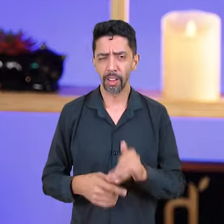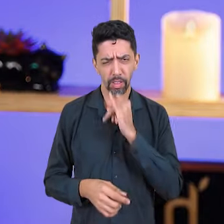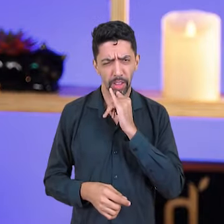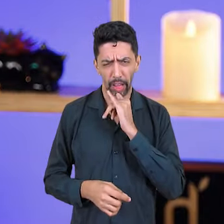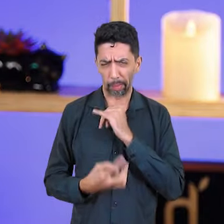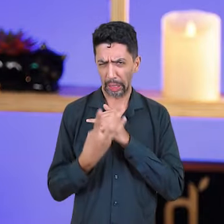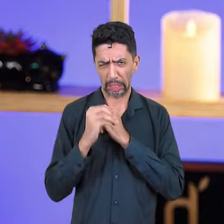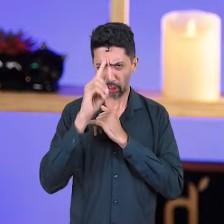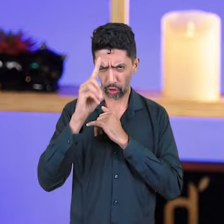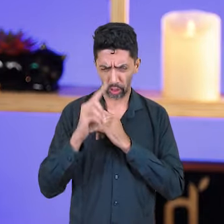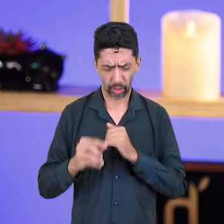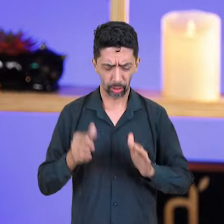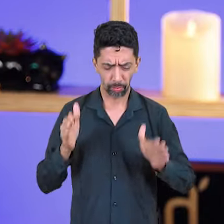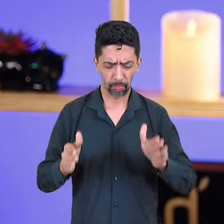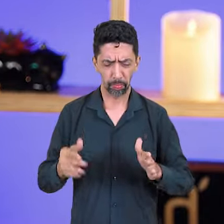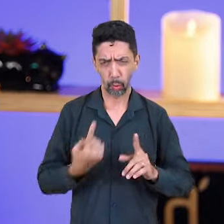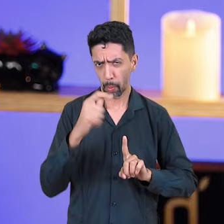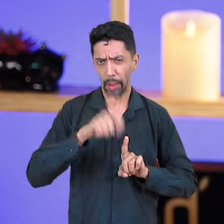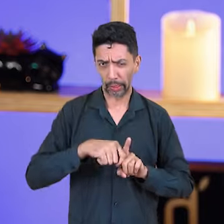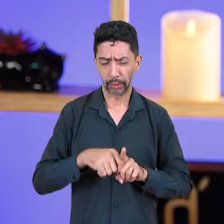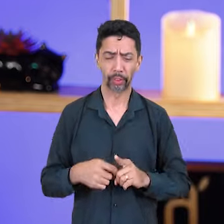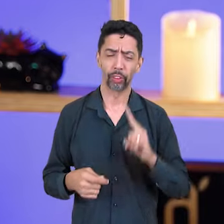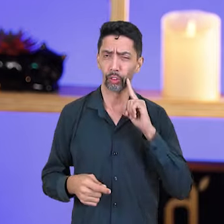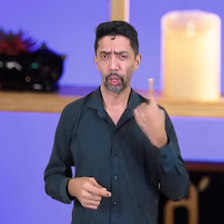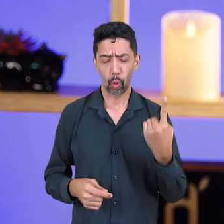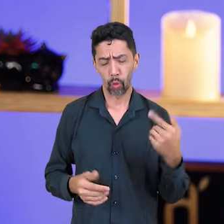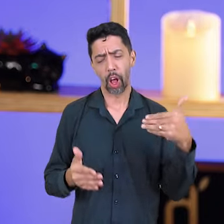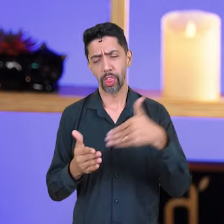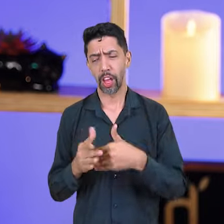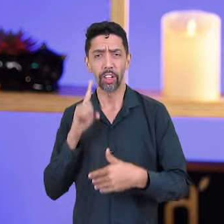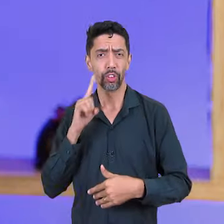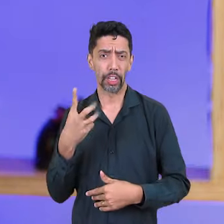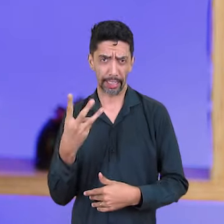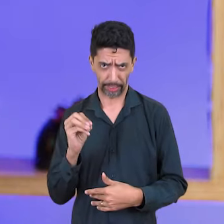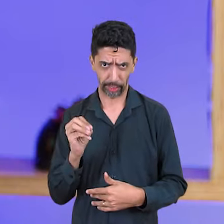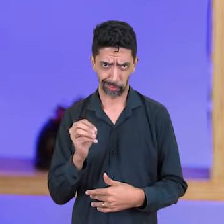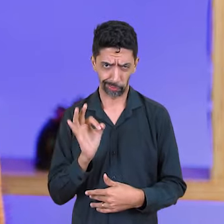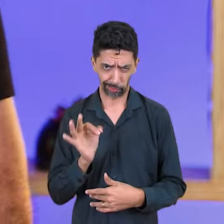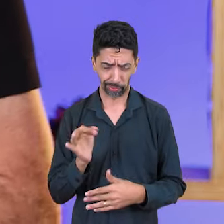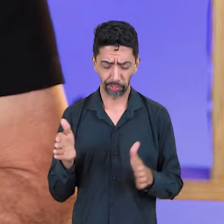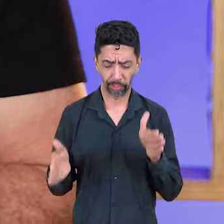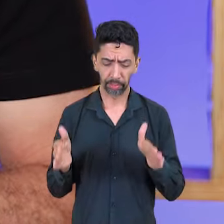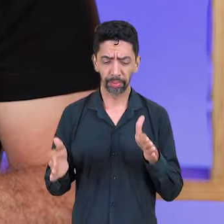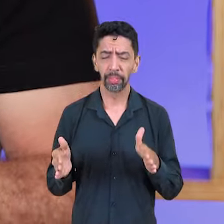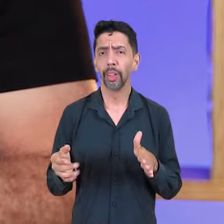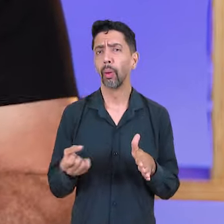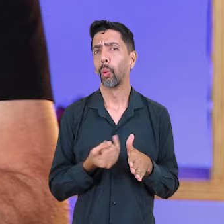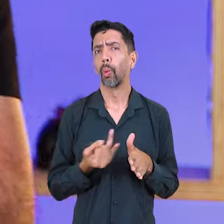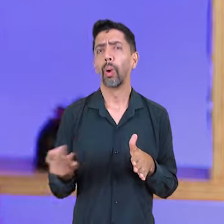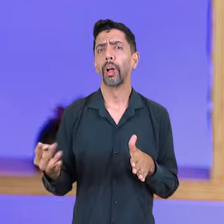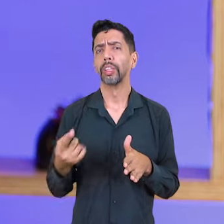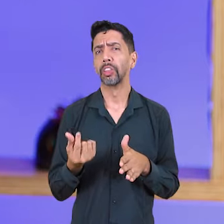30. Eu preciso entender quanto existe de prestações nesses 30 dias. Tá lá, algumas no 1º, dia 5,